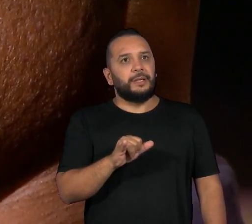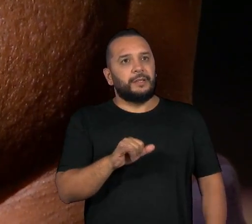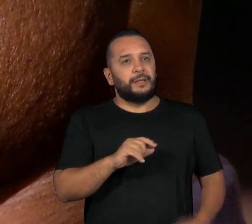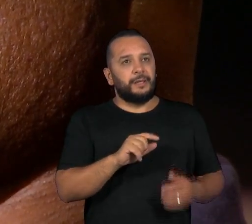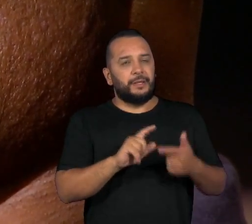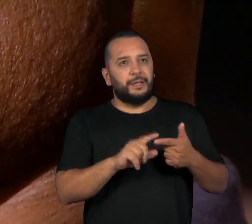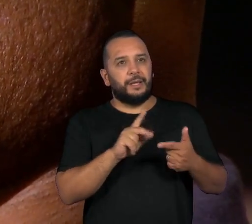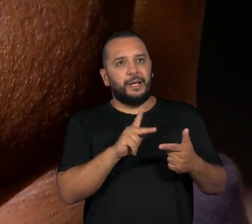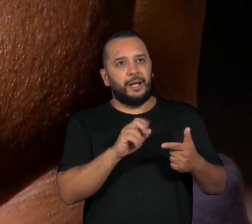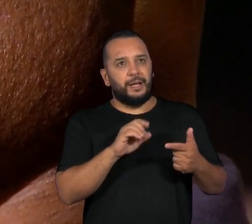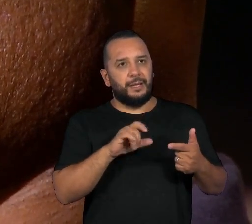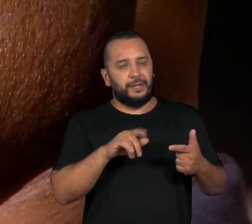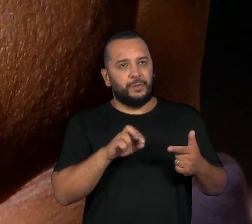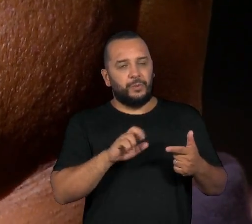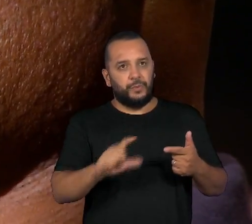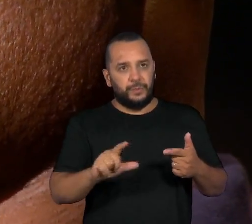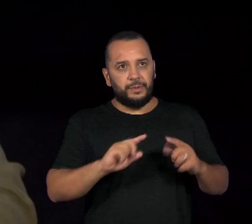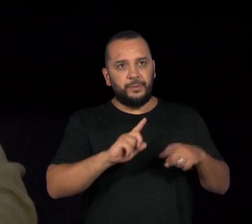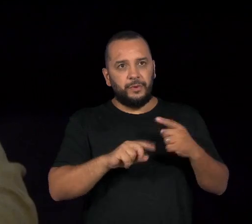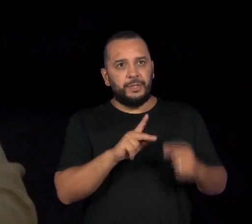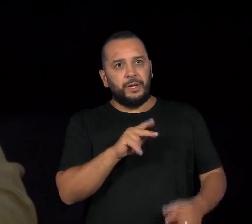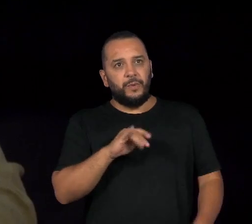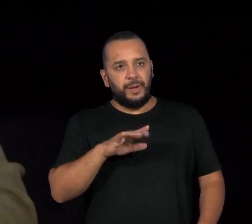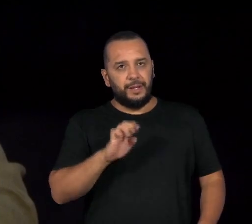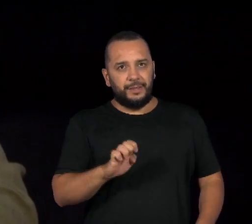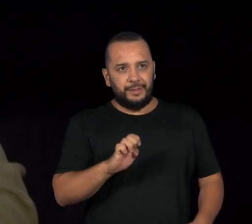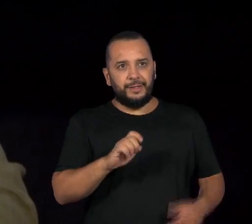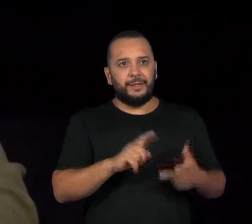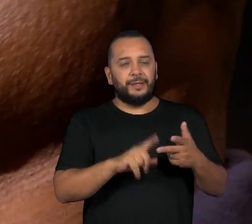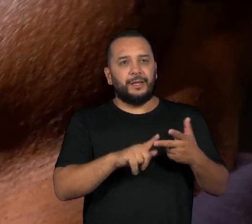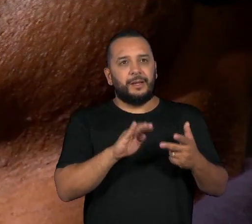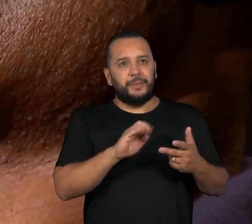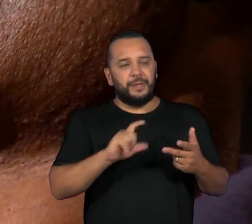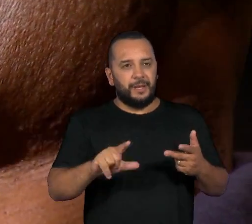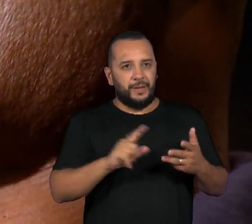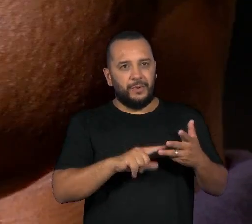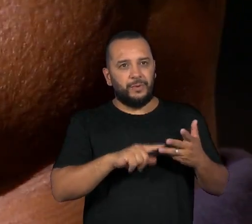Aí vem Gabriel e João.